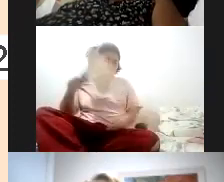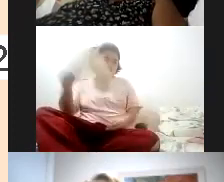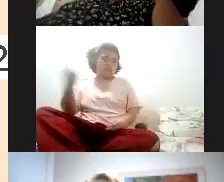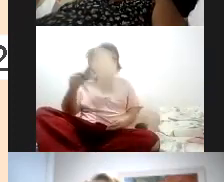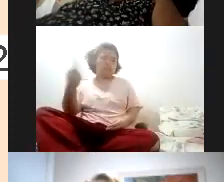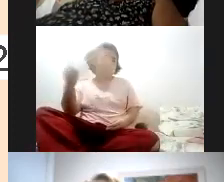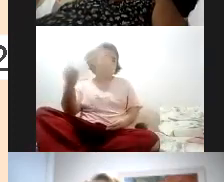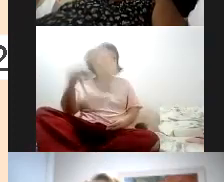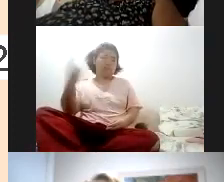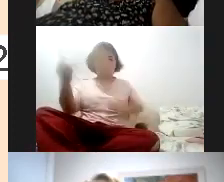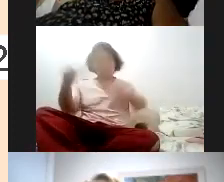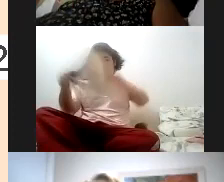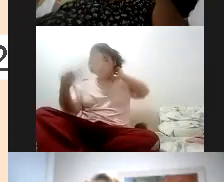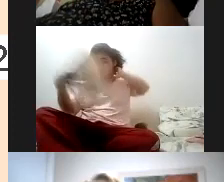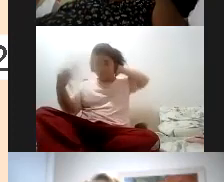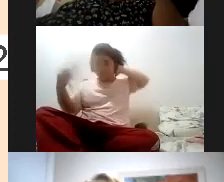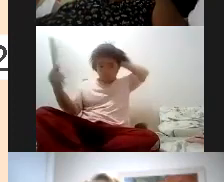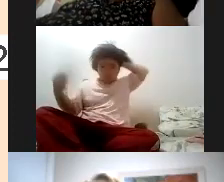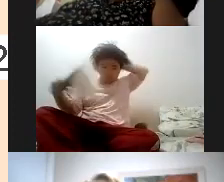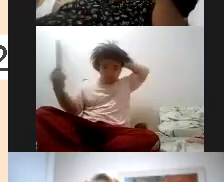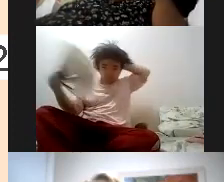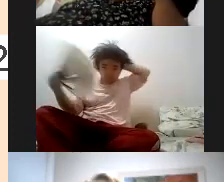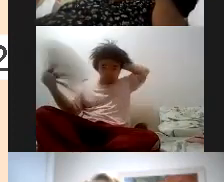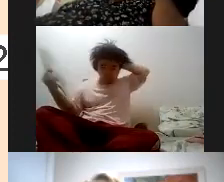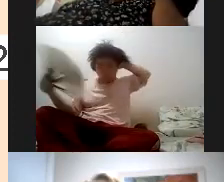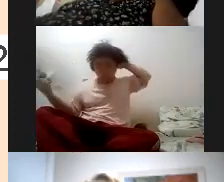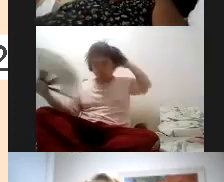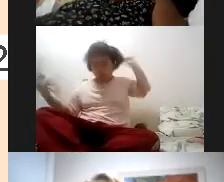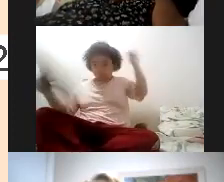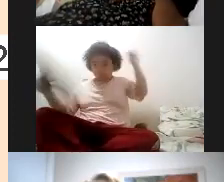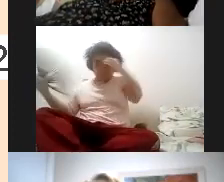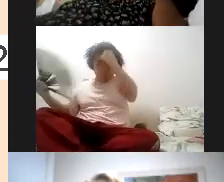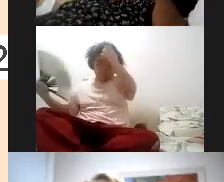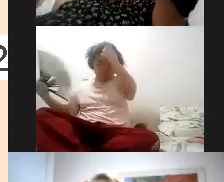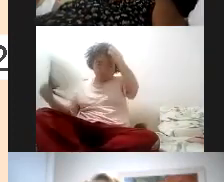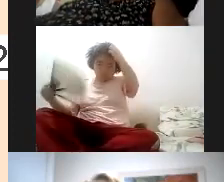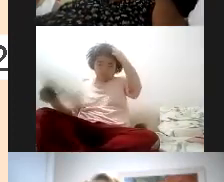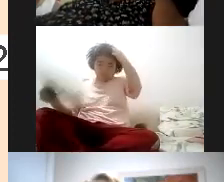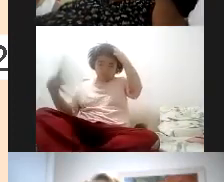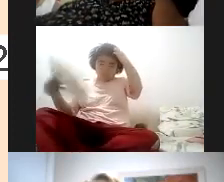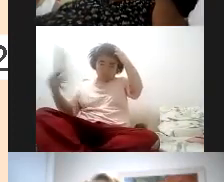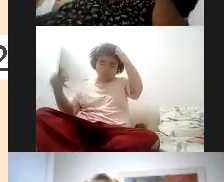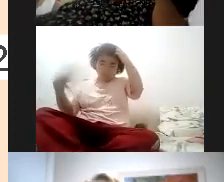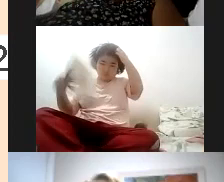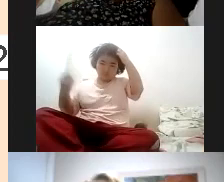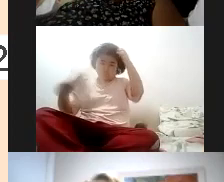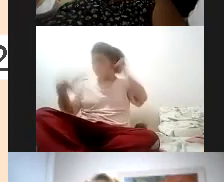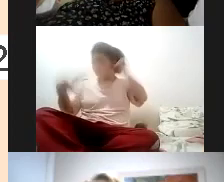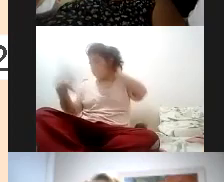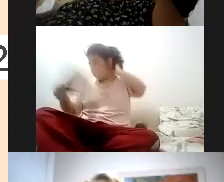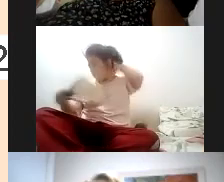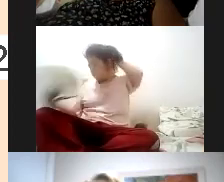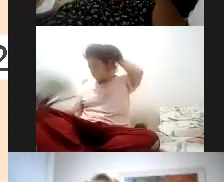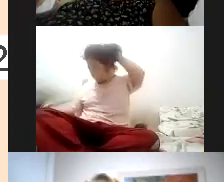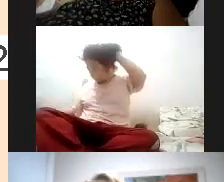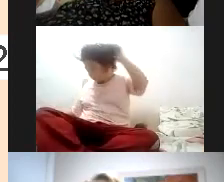estão sendo atualizados, então certamente um número muito maior hoje. Isso mostra para a gente que a pessoa com deficiência ela